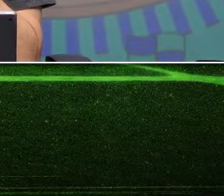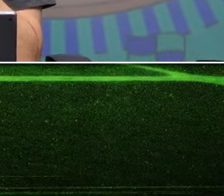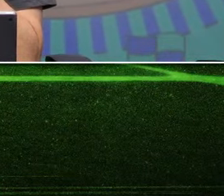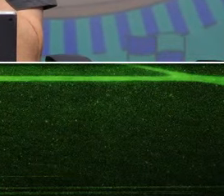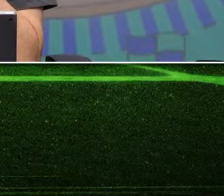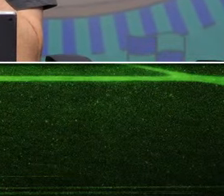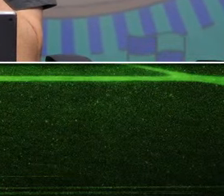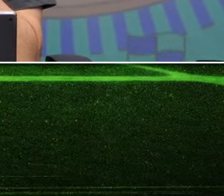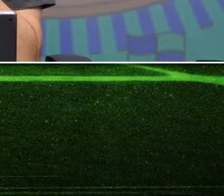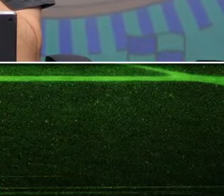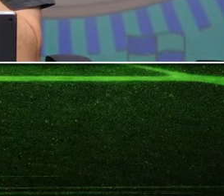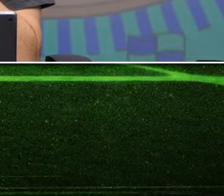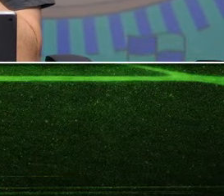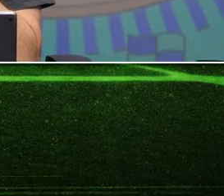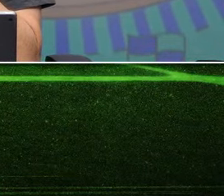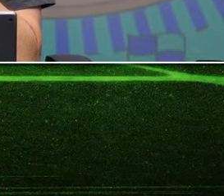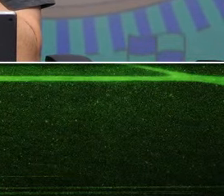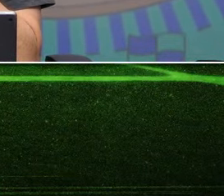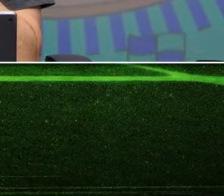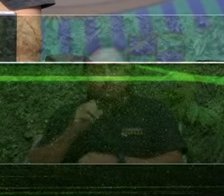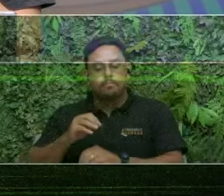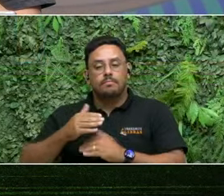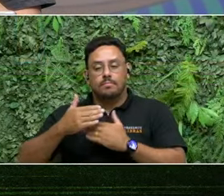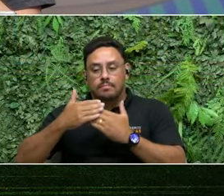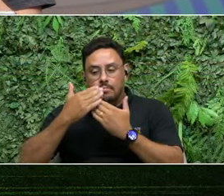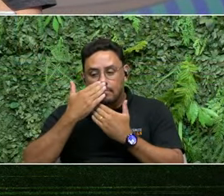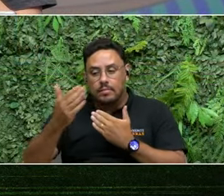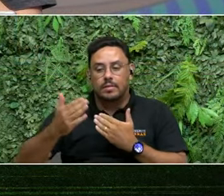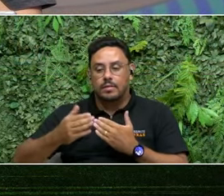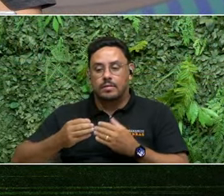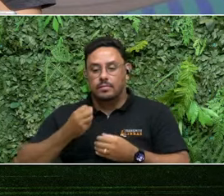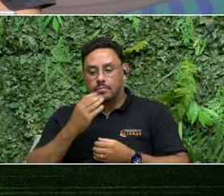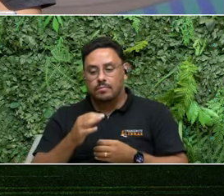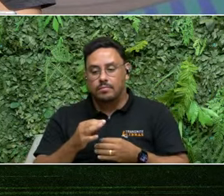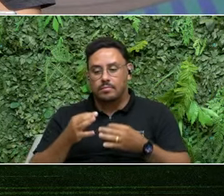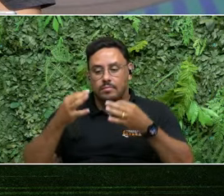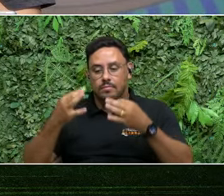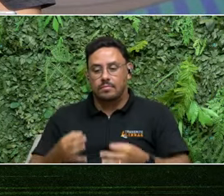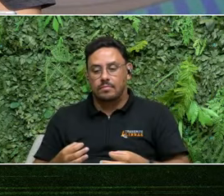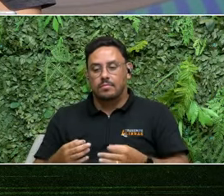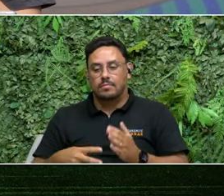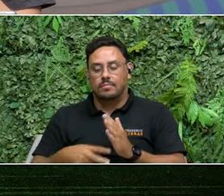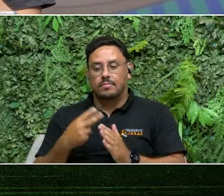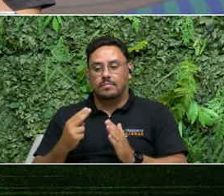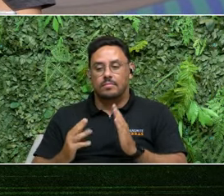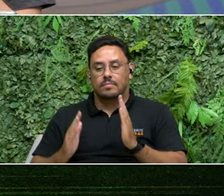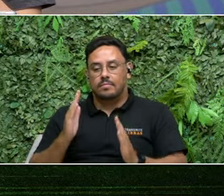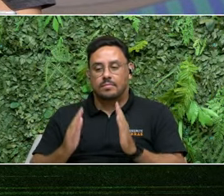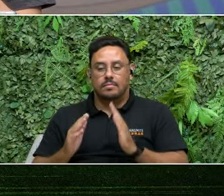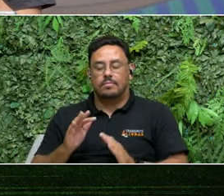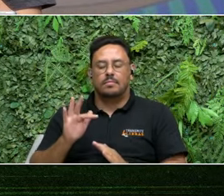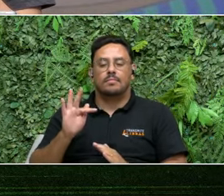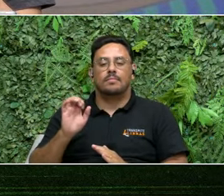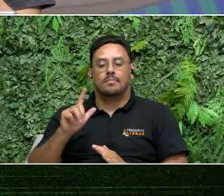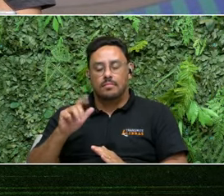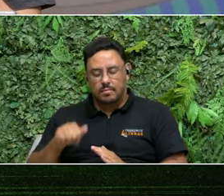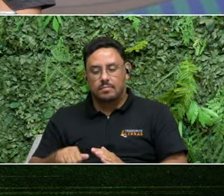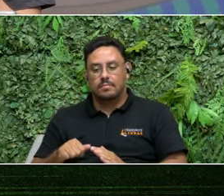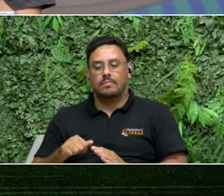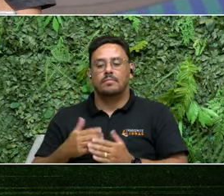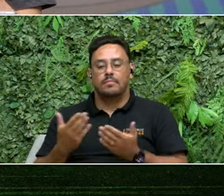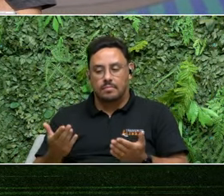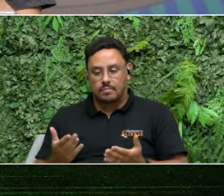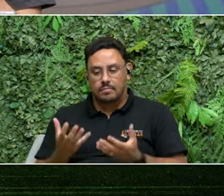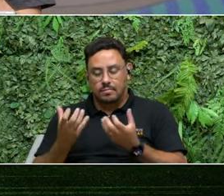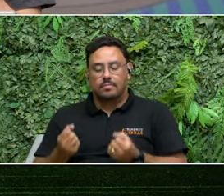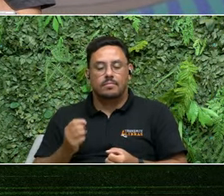Gabriel milito time ofensivo time bacana jogando fino da Bola e segundo tempo de Felipão né time acuado mas é